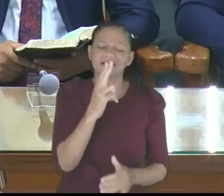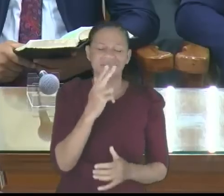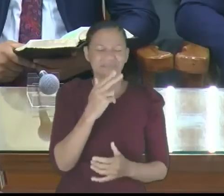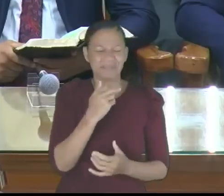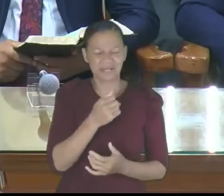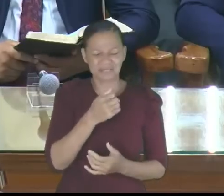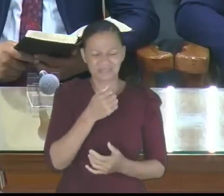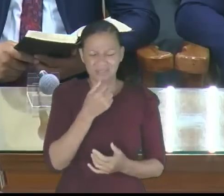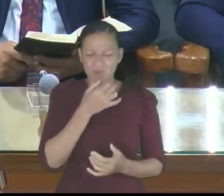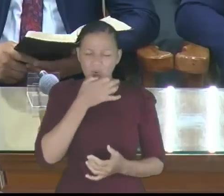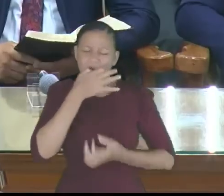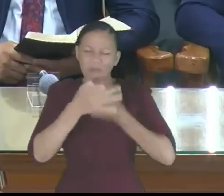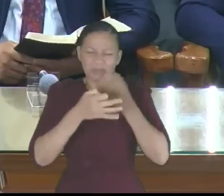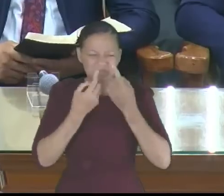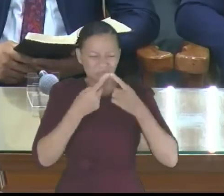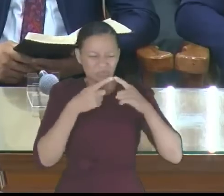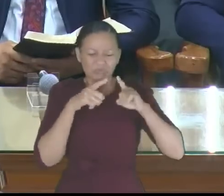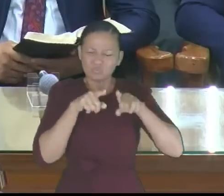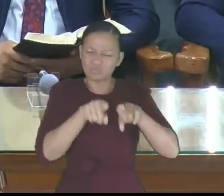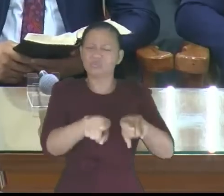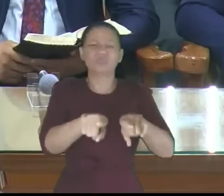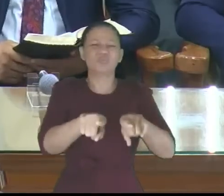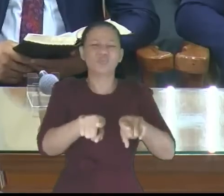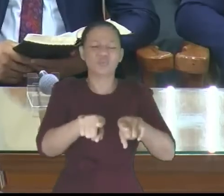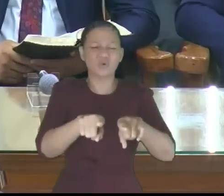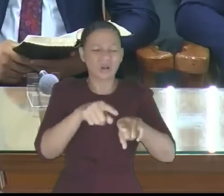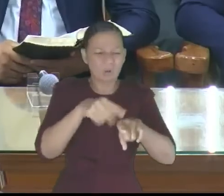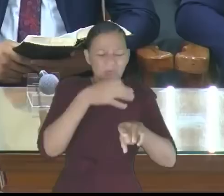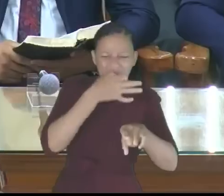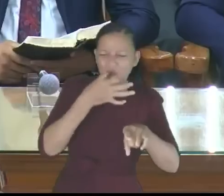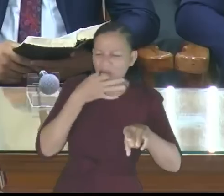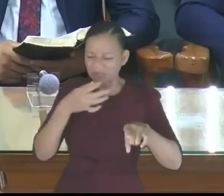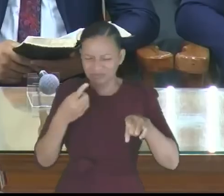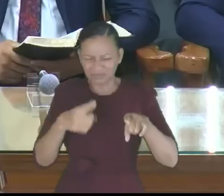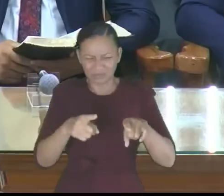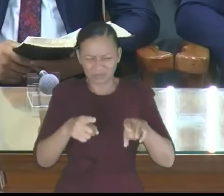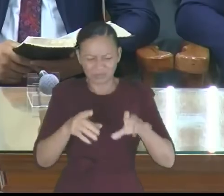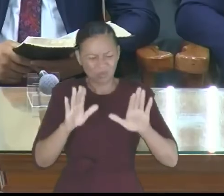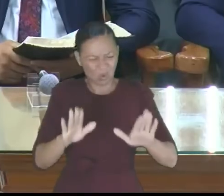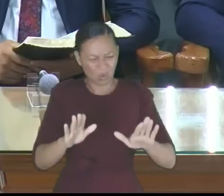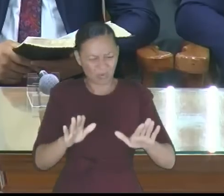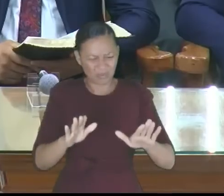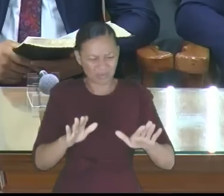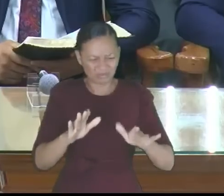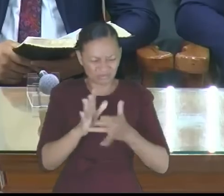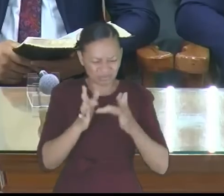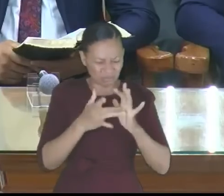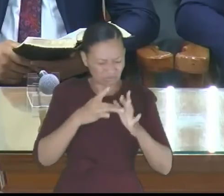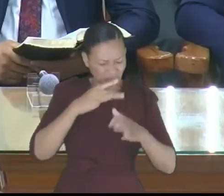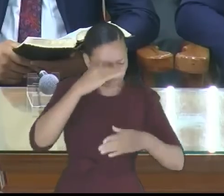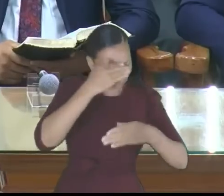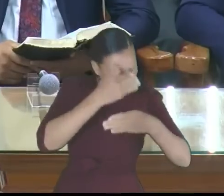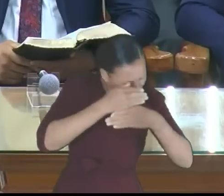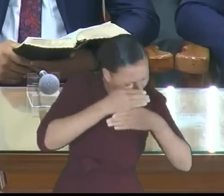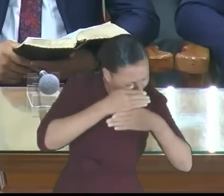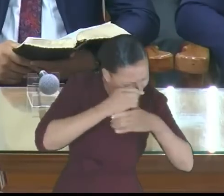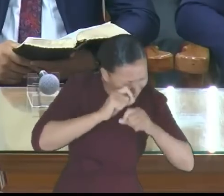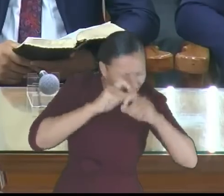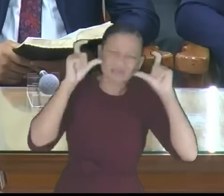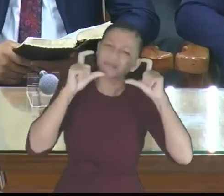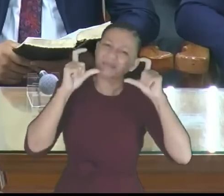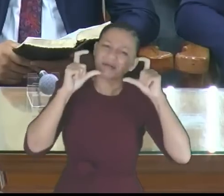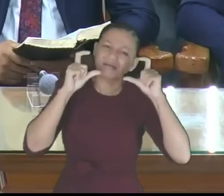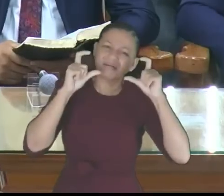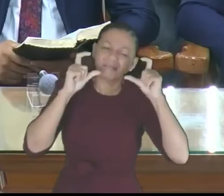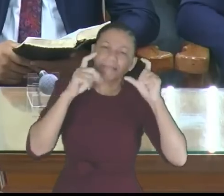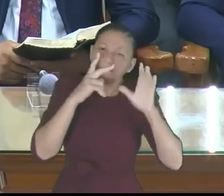paradoxo despertar Jesus. Porque Jesus não dorme. Mas muitas vezes,